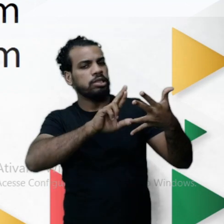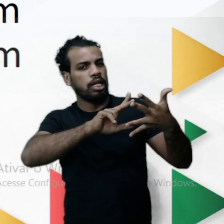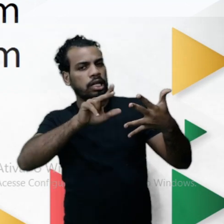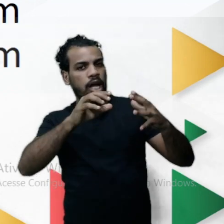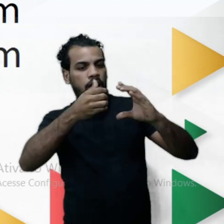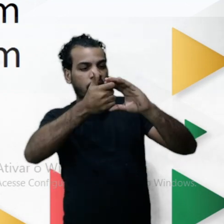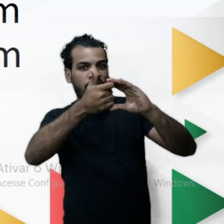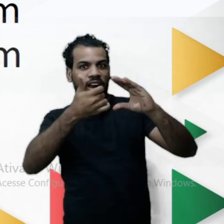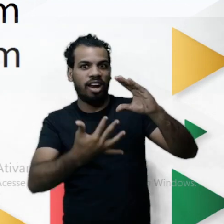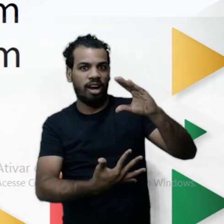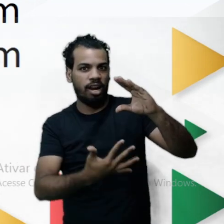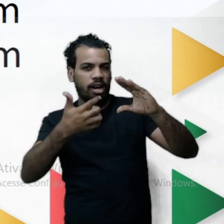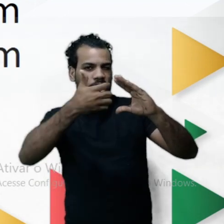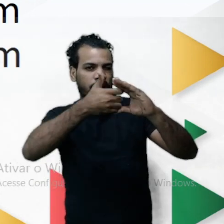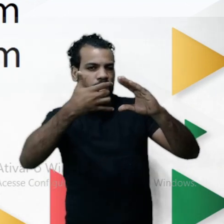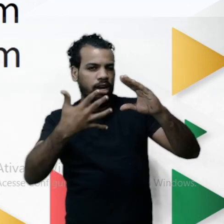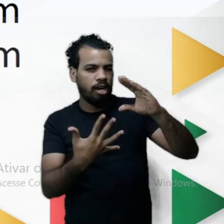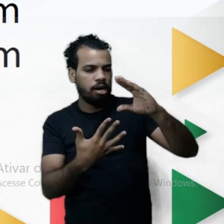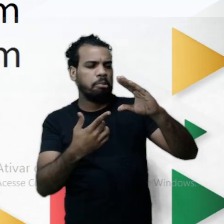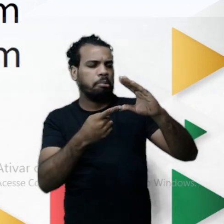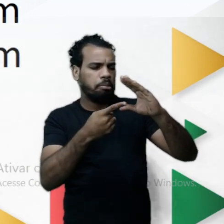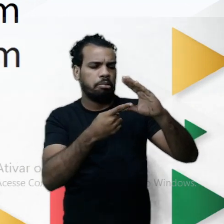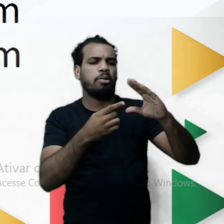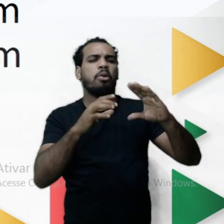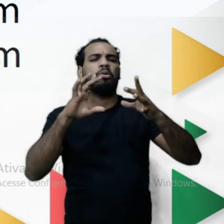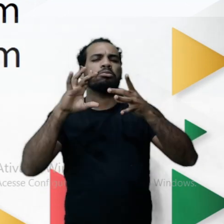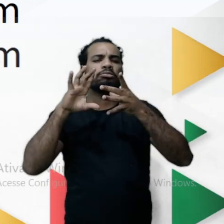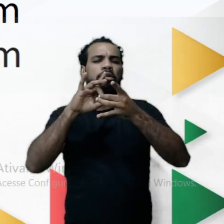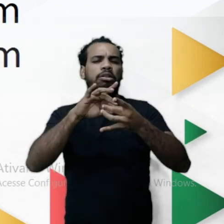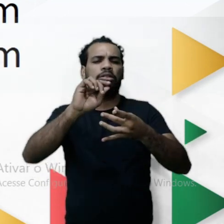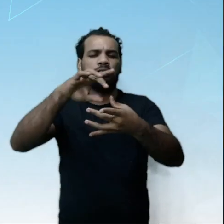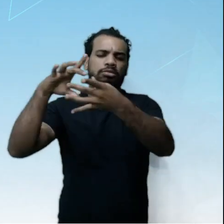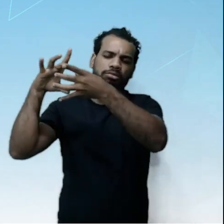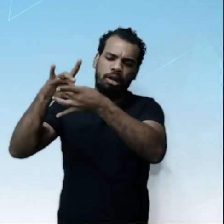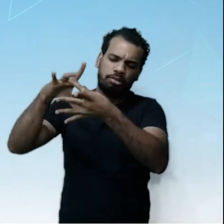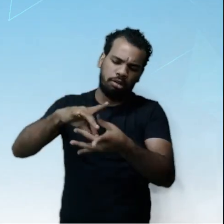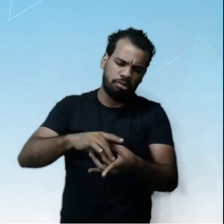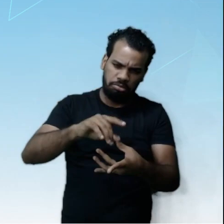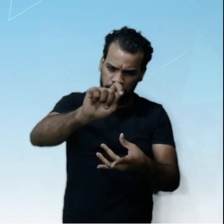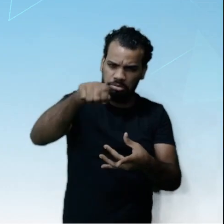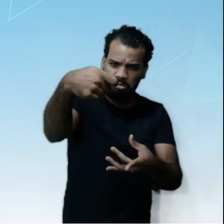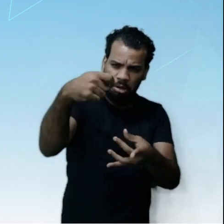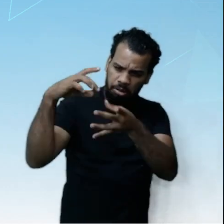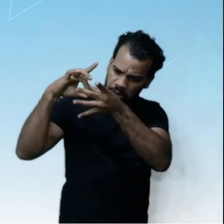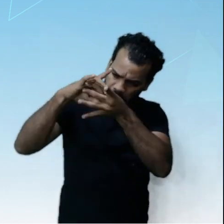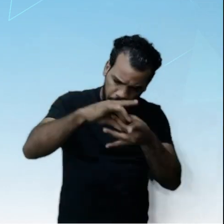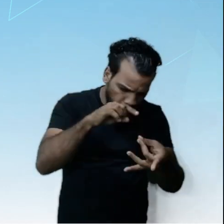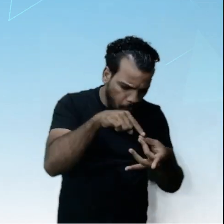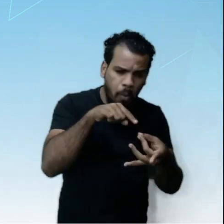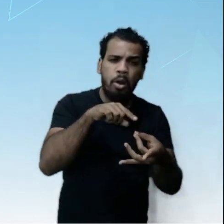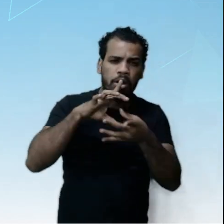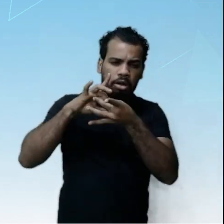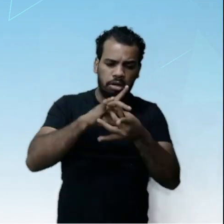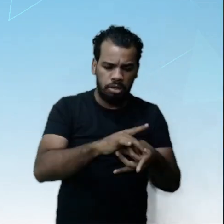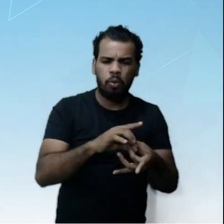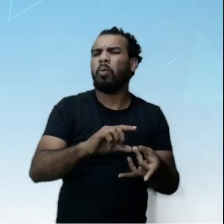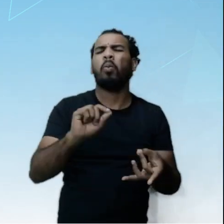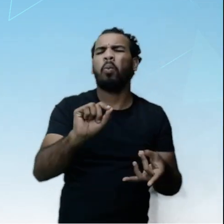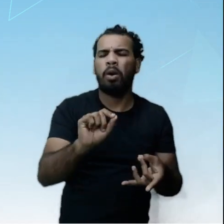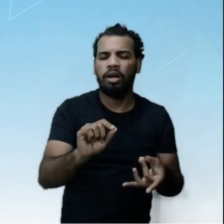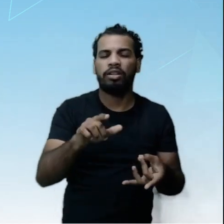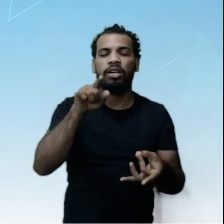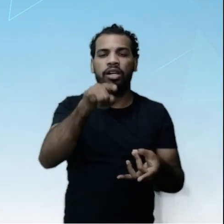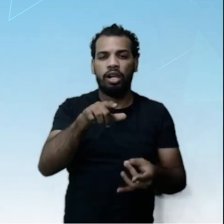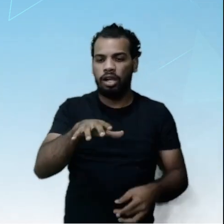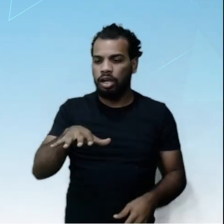ao contexto. Me diga uma coisa, a palavra contexto. O que é contexto? Contexto é a